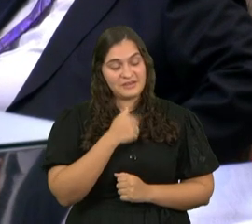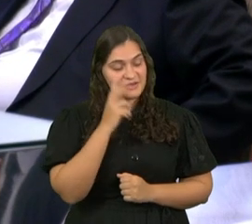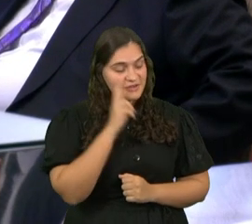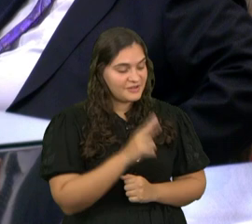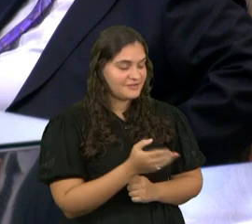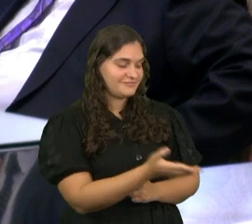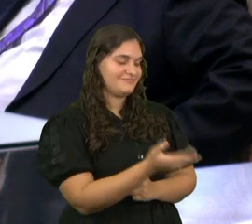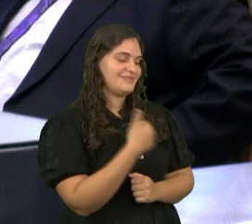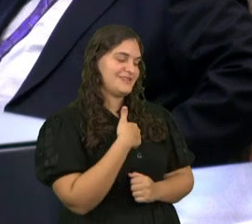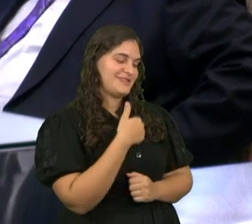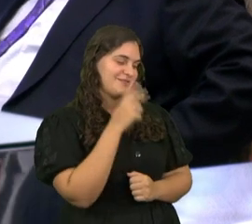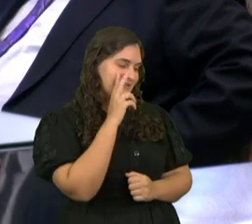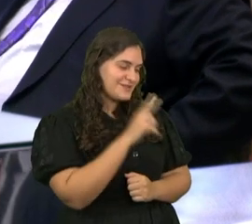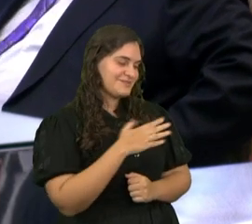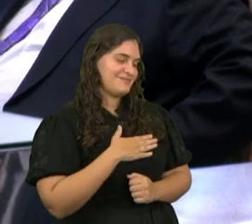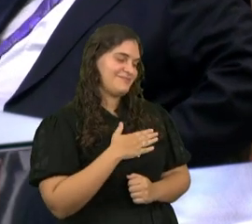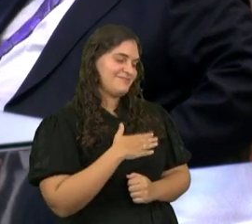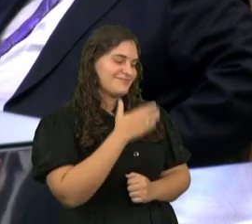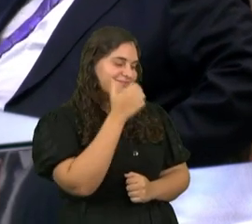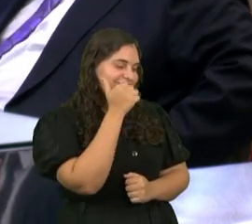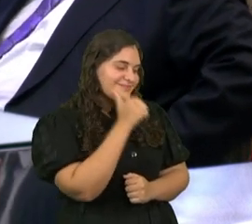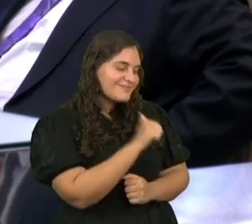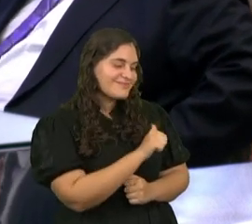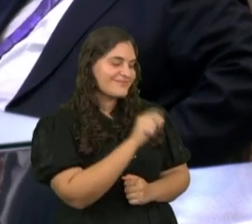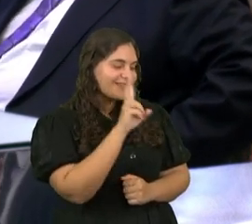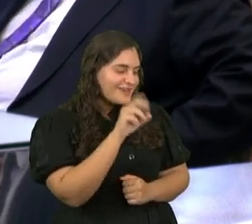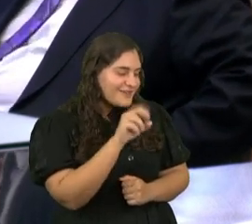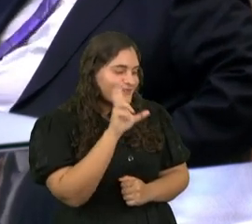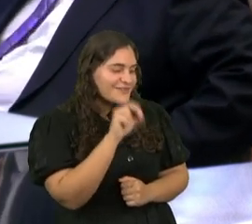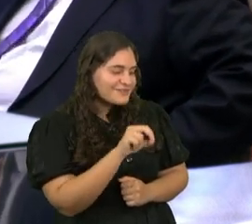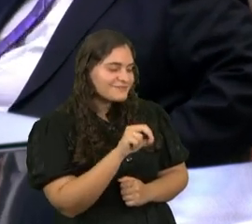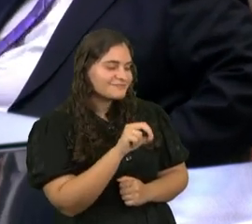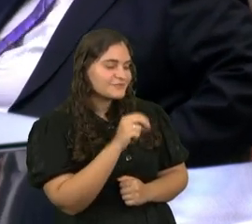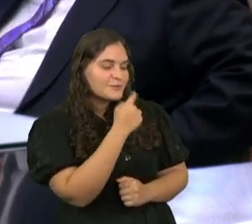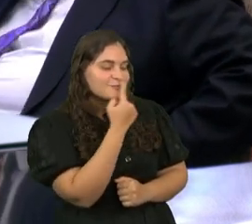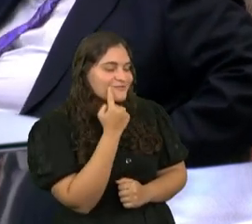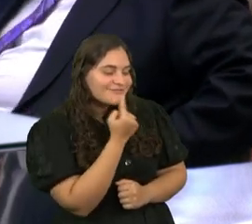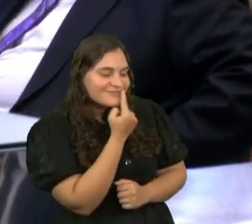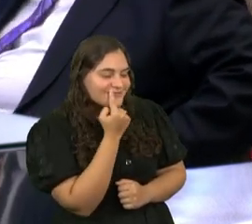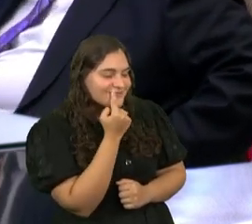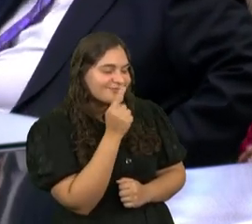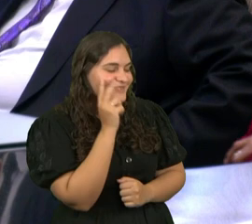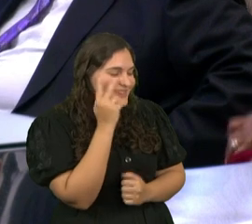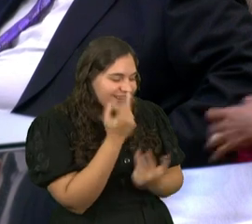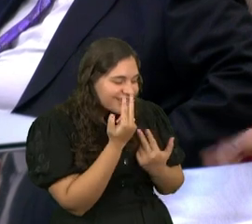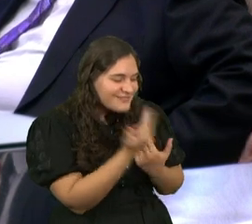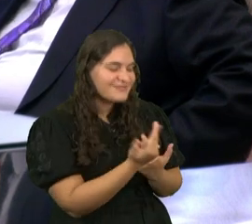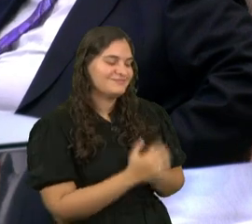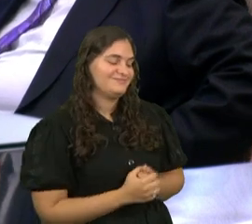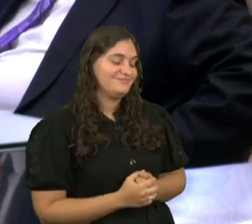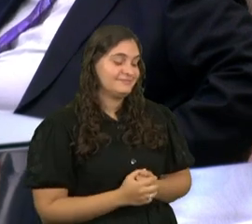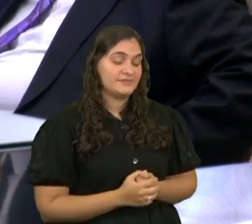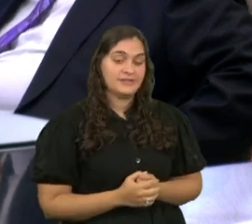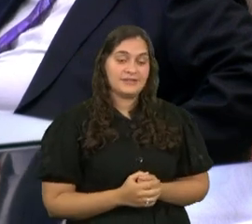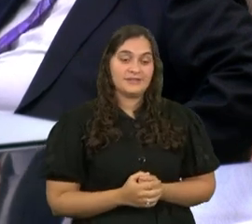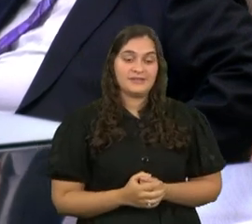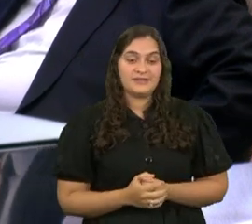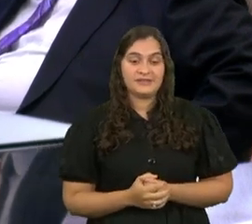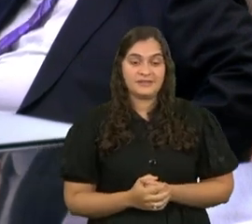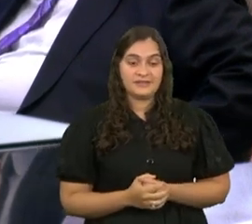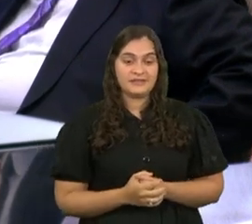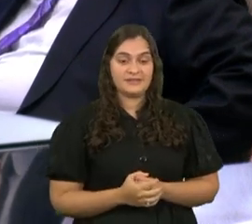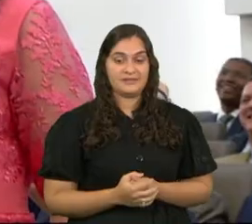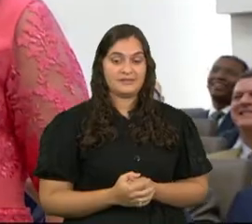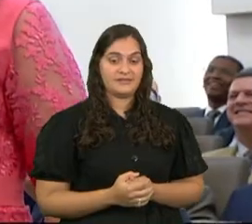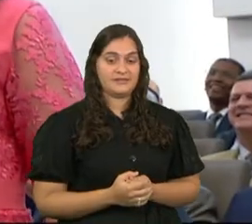vovó Nelsina, viu? A carinha dela. O biquinho dela também. Irmão, se vocês acharem que eu sou